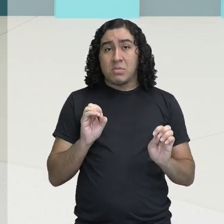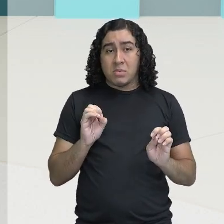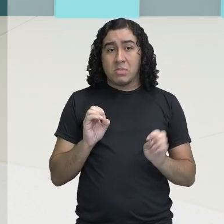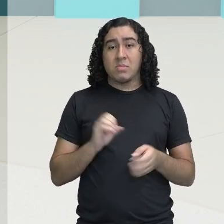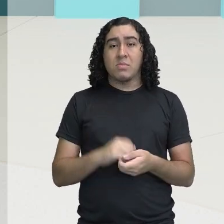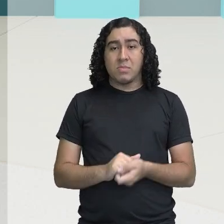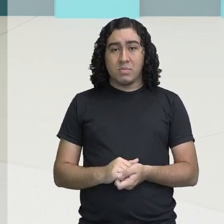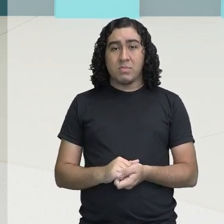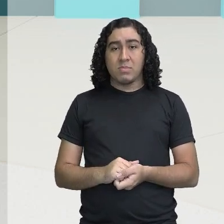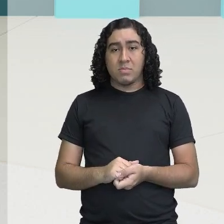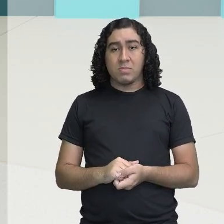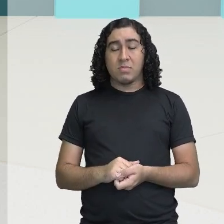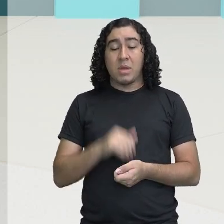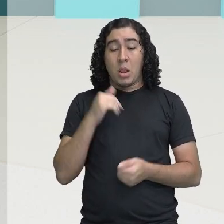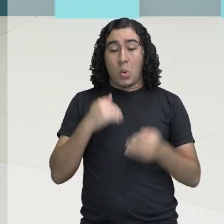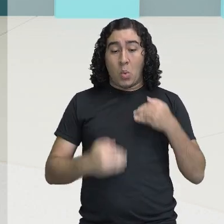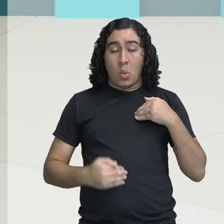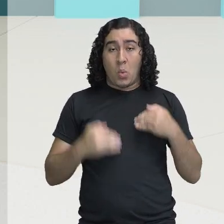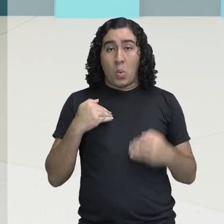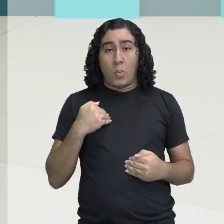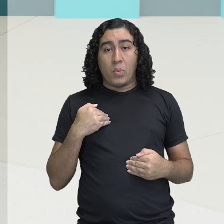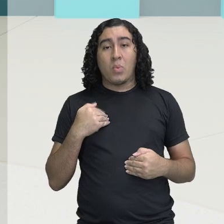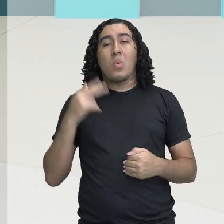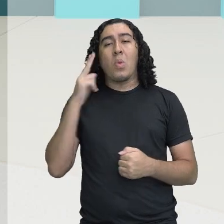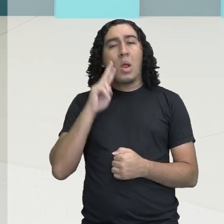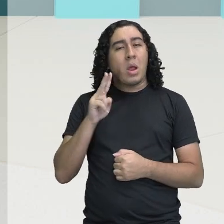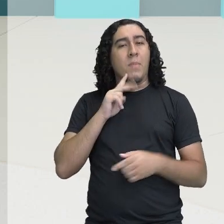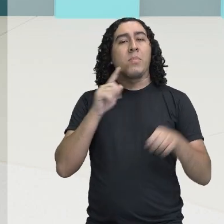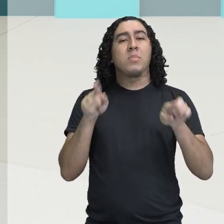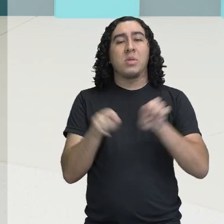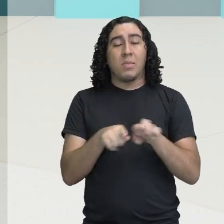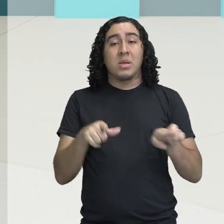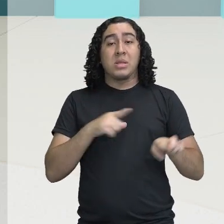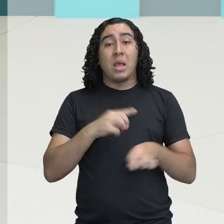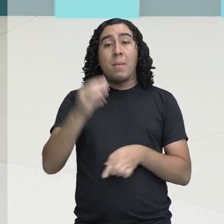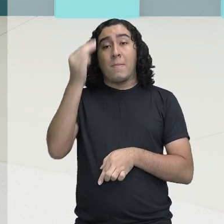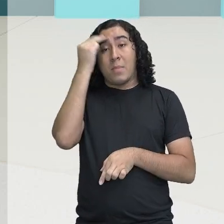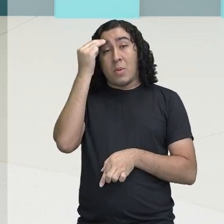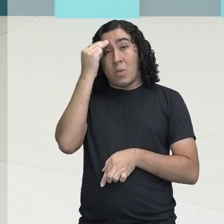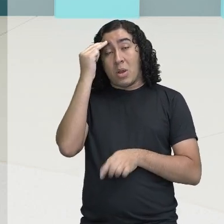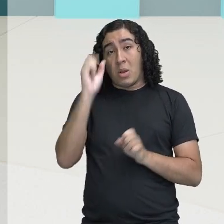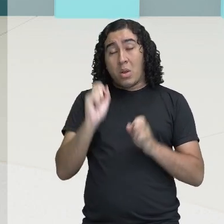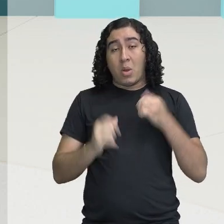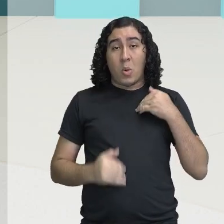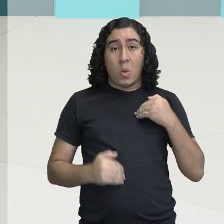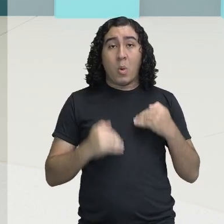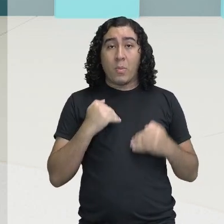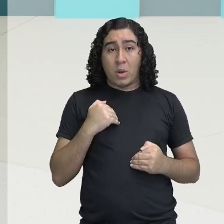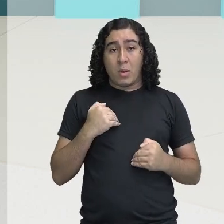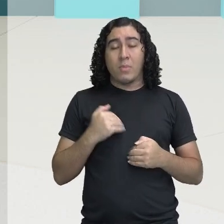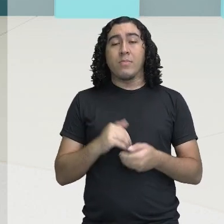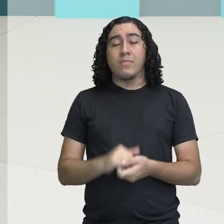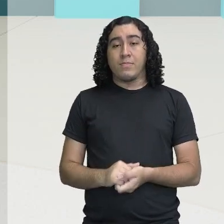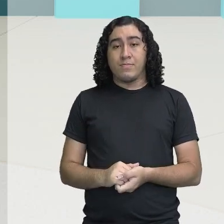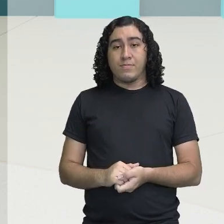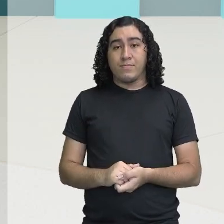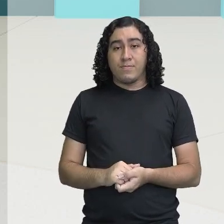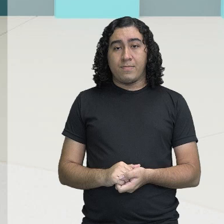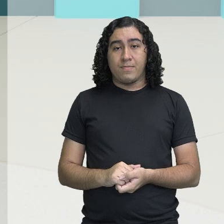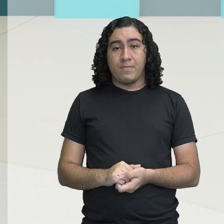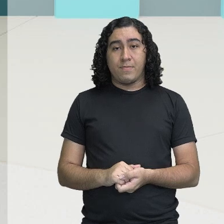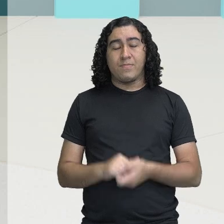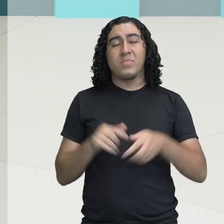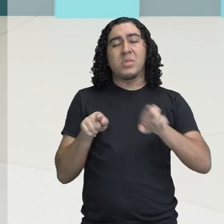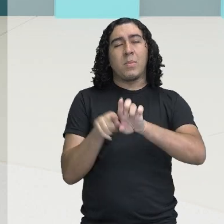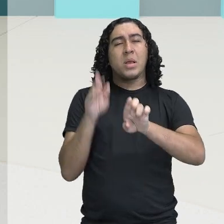conscientemente, esse corpo vai lembrar, vai trazer a sua memória corporal também, né? E a